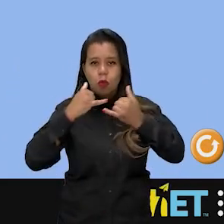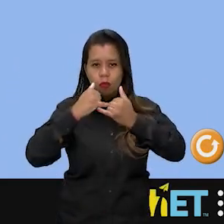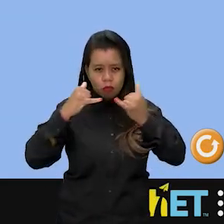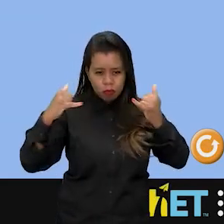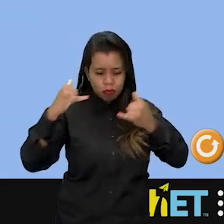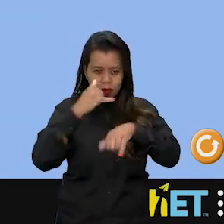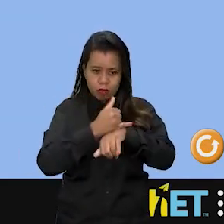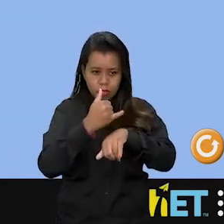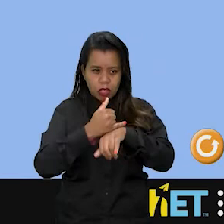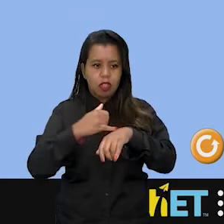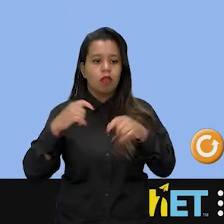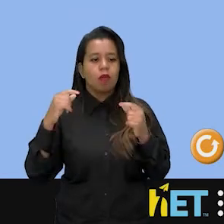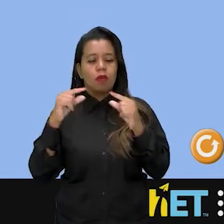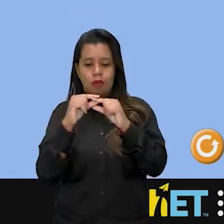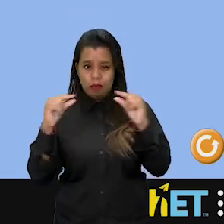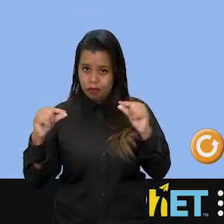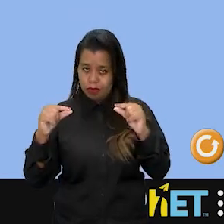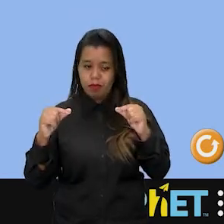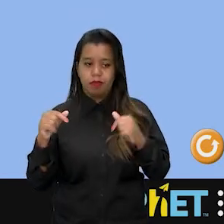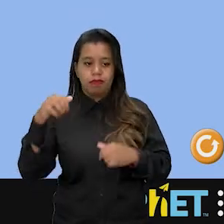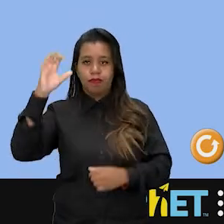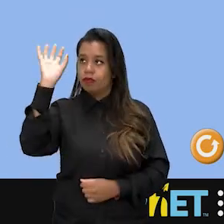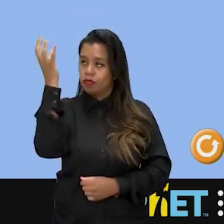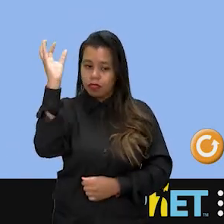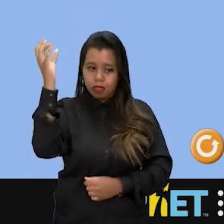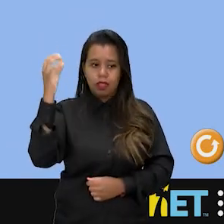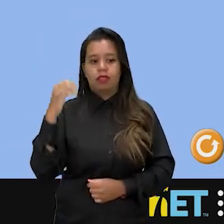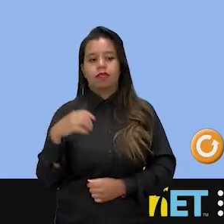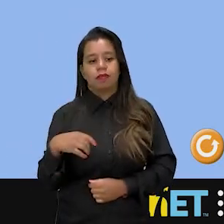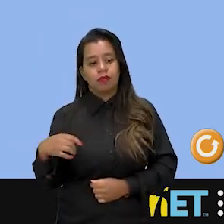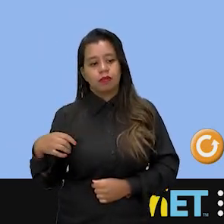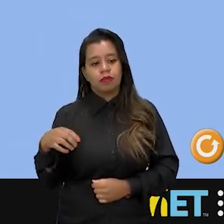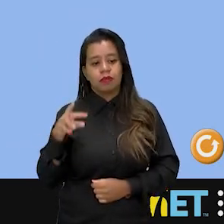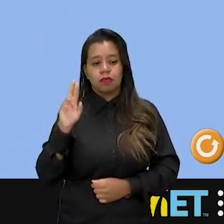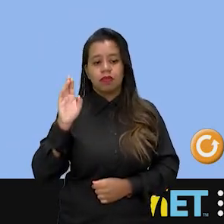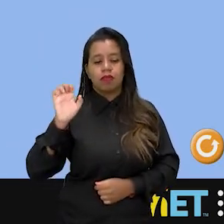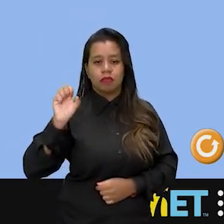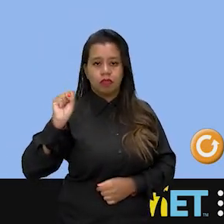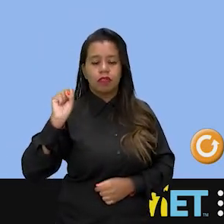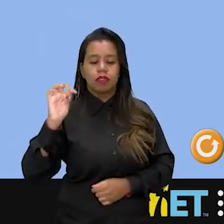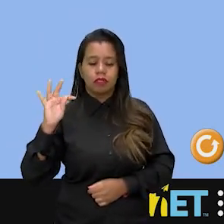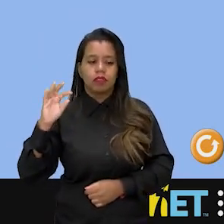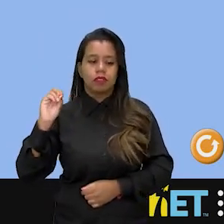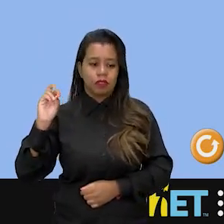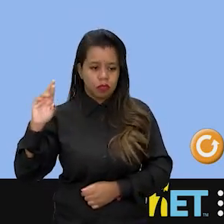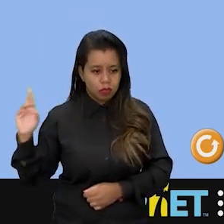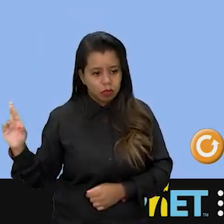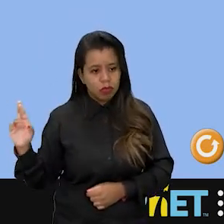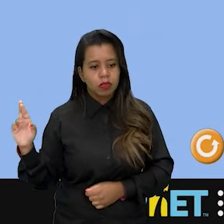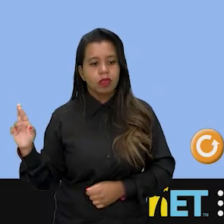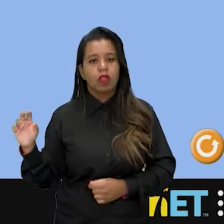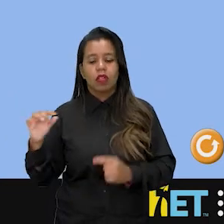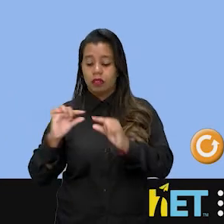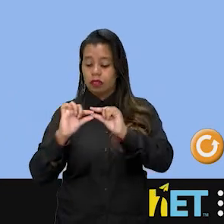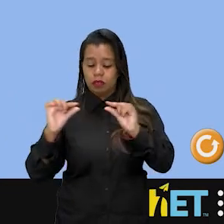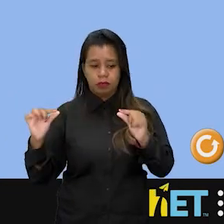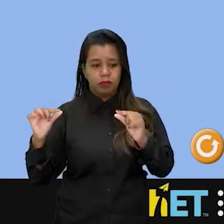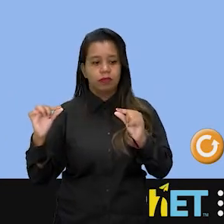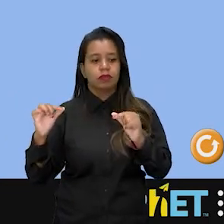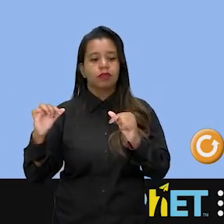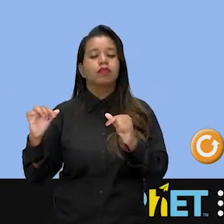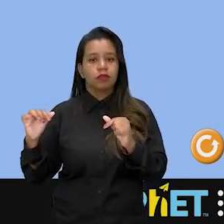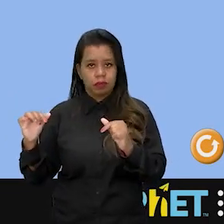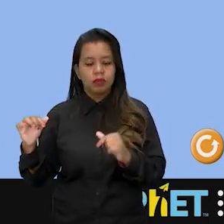né? A bateria, nós temos lâmpada, resistor que a gente viu na aula anterior, que serve para reduzir um pouco essa corrente, né? Porque o